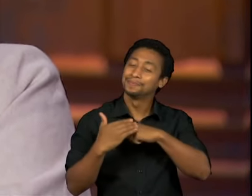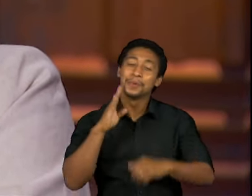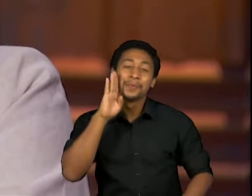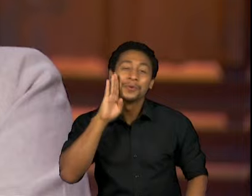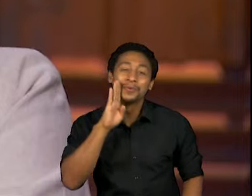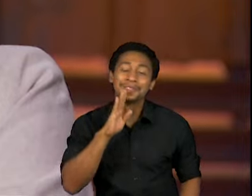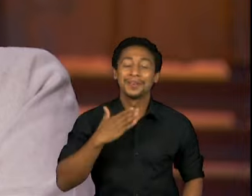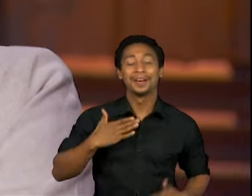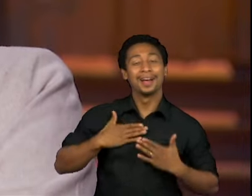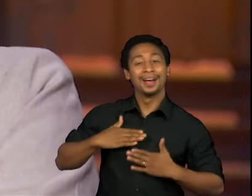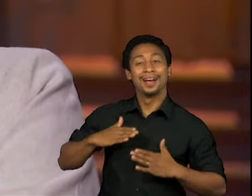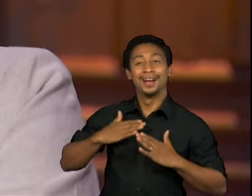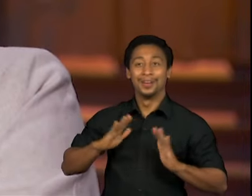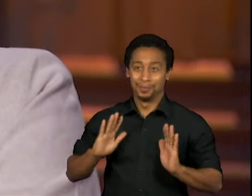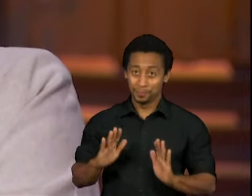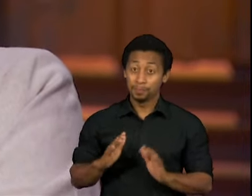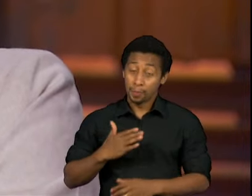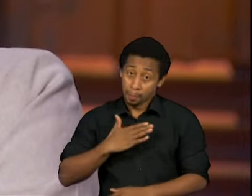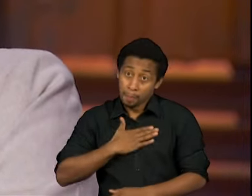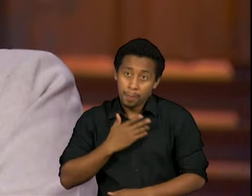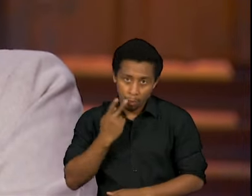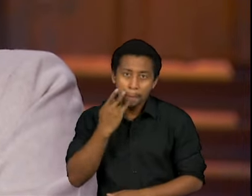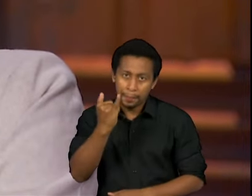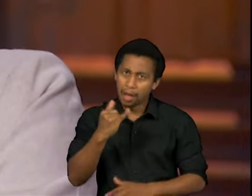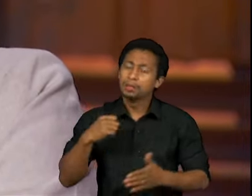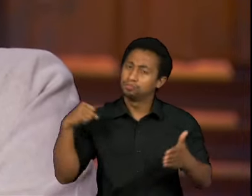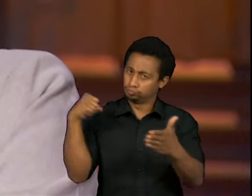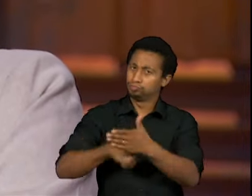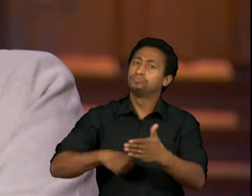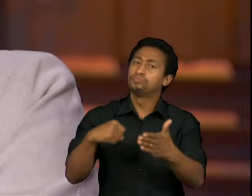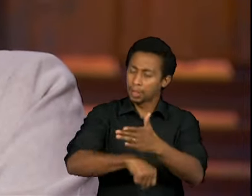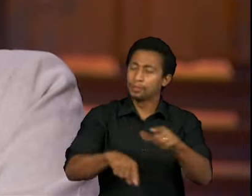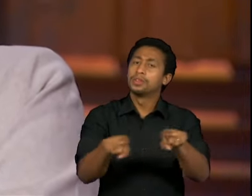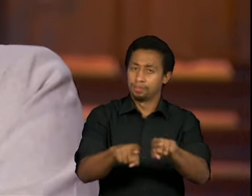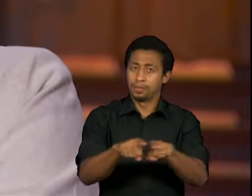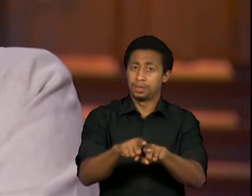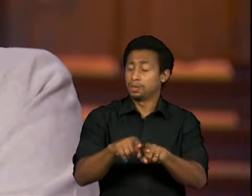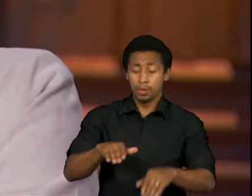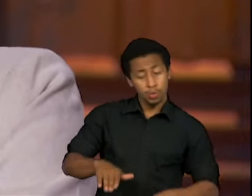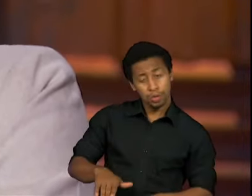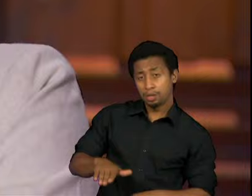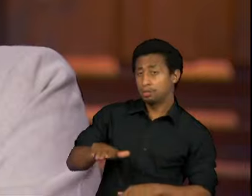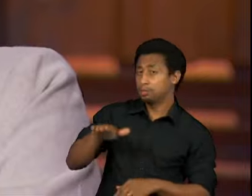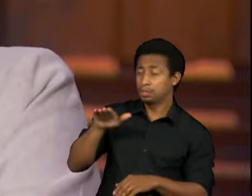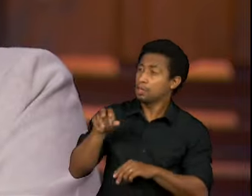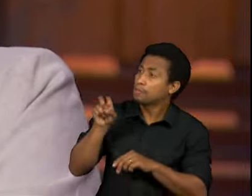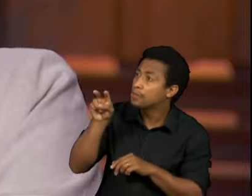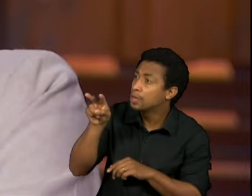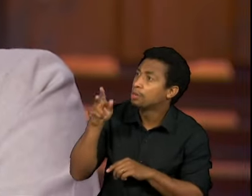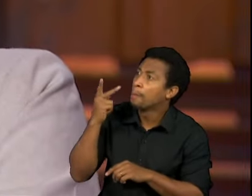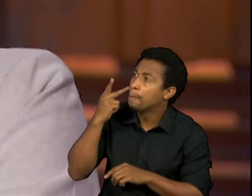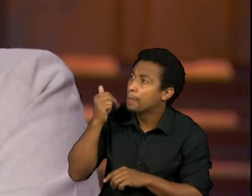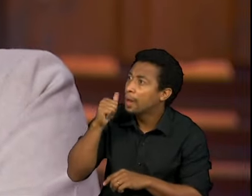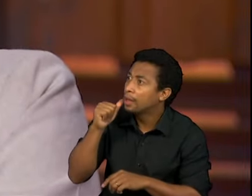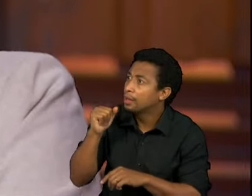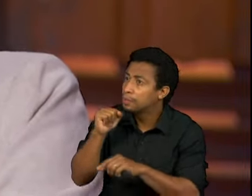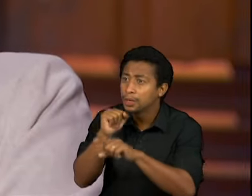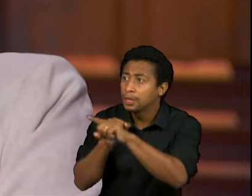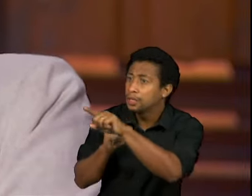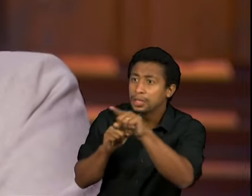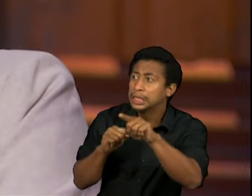questionador e como meu pai era ativista meu pai era militante então eu cresci nesse ambiente eu nem chego a opção então a gente manifestação